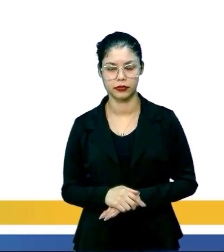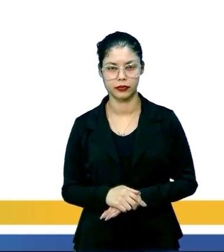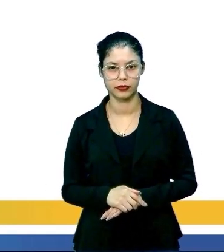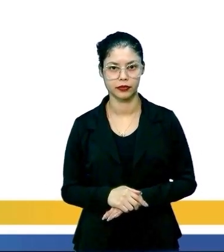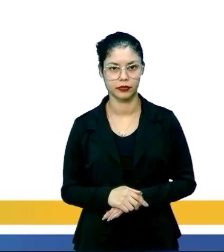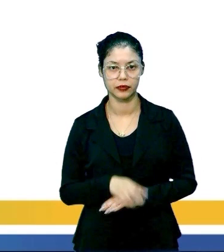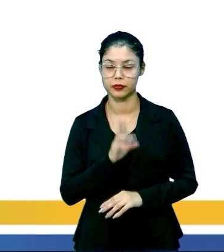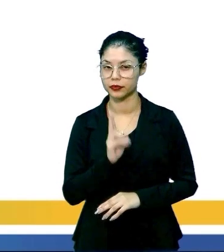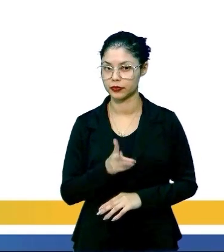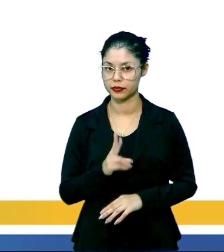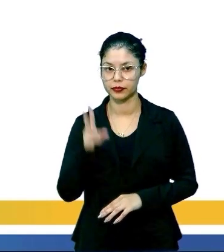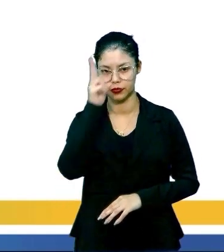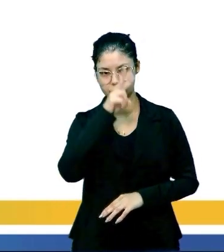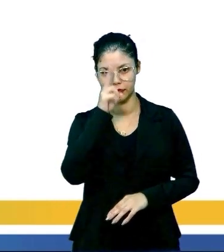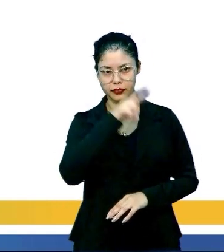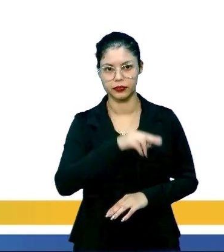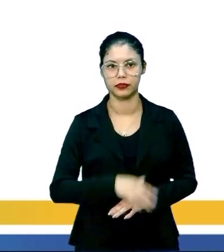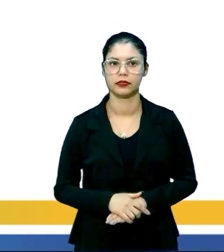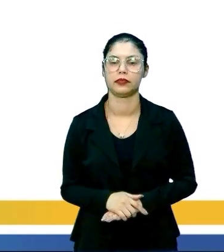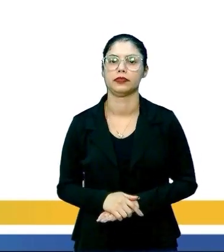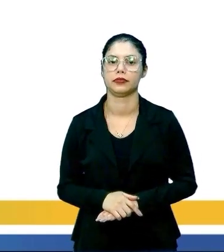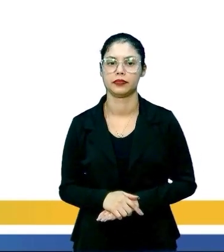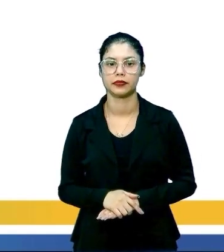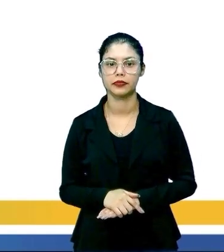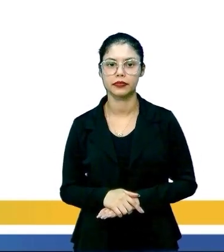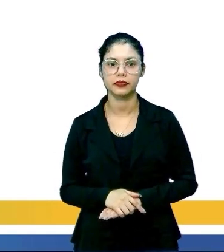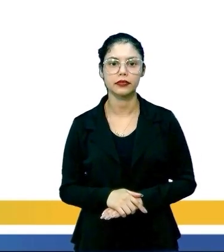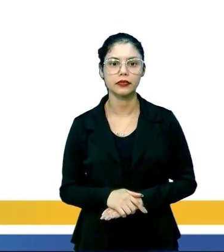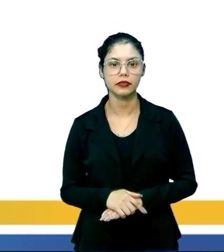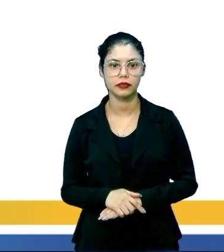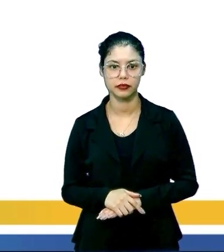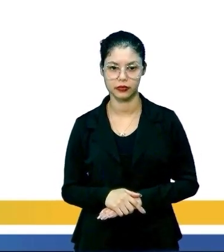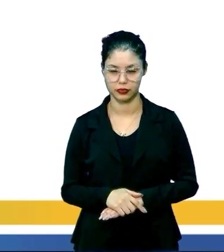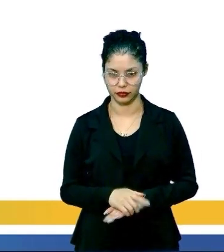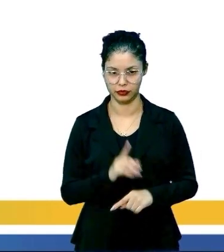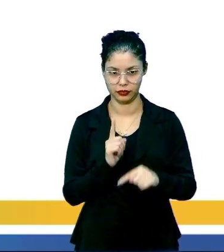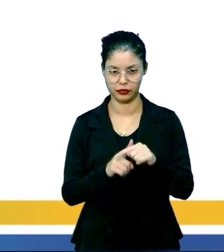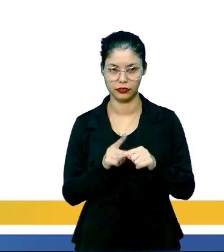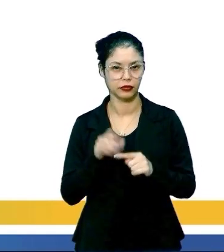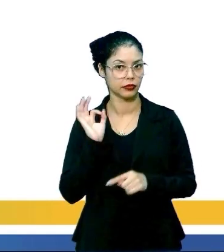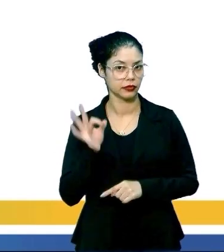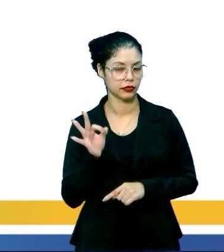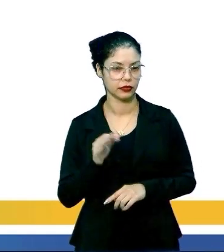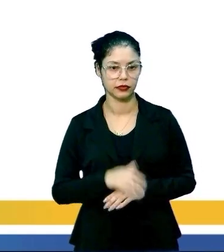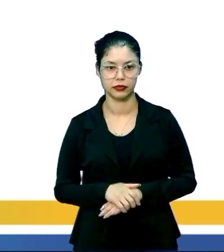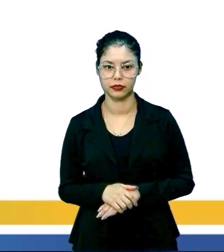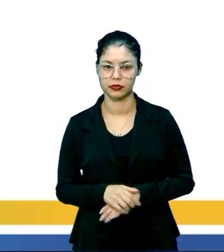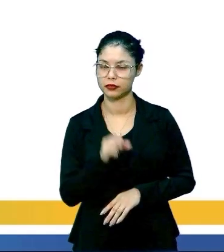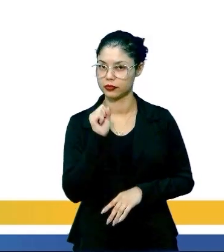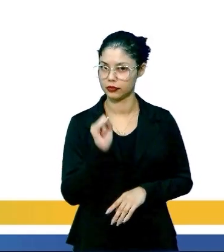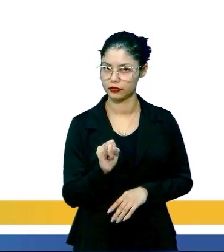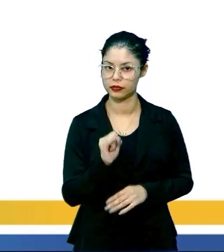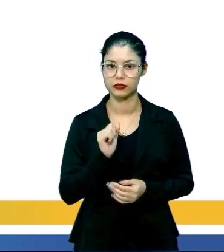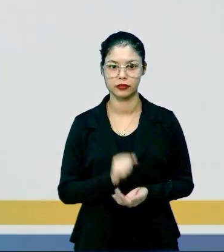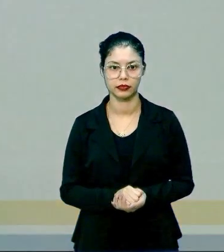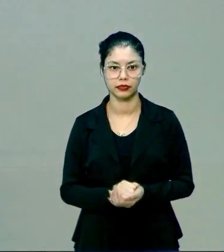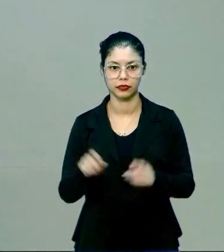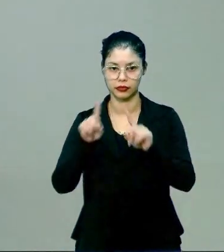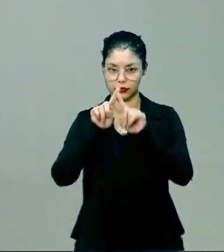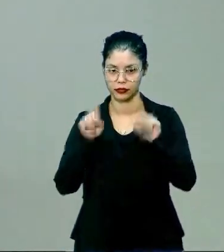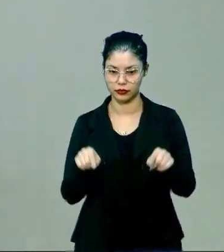2. Sempre lembrando que o menos 1 ao quadrado sempre vai dar positivo, certo? E isso se vir